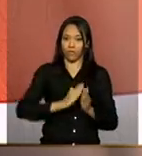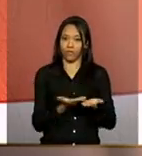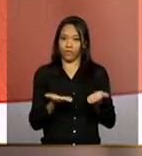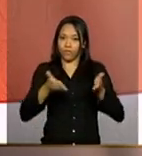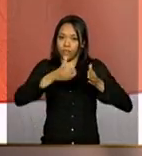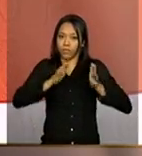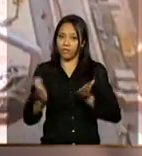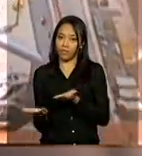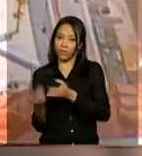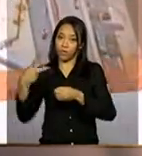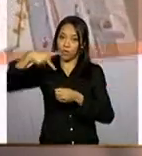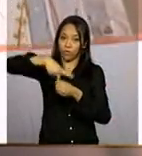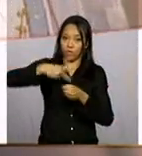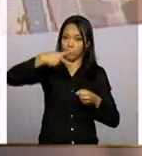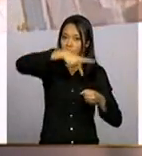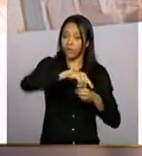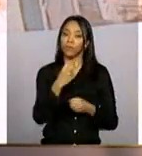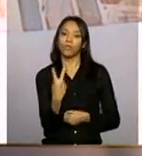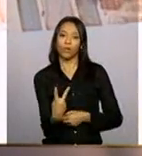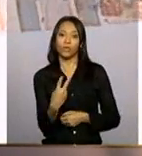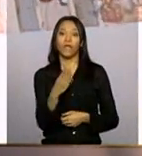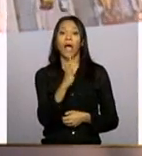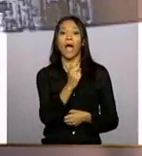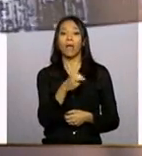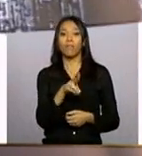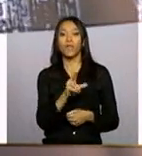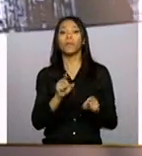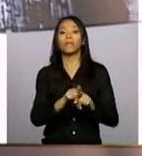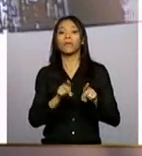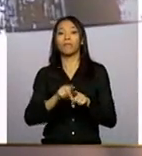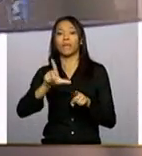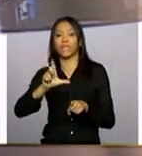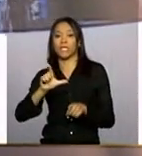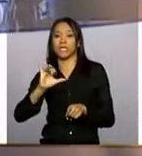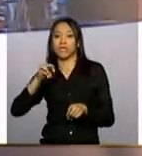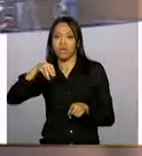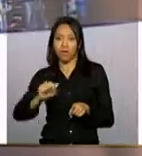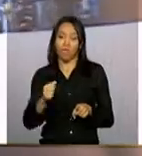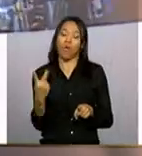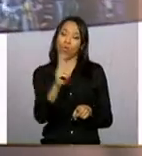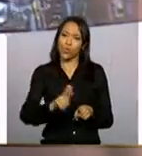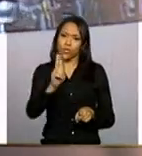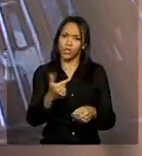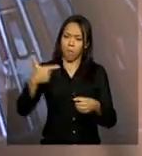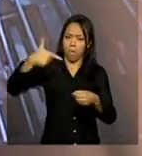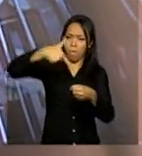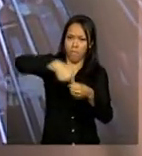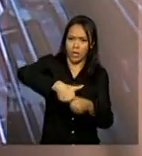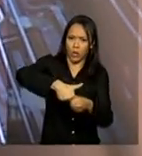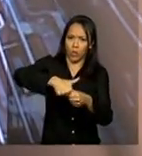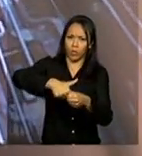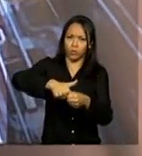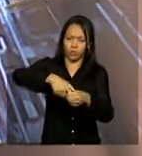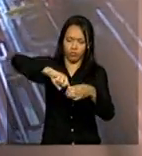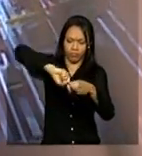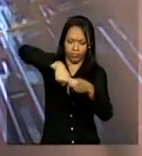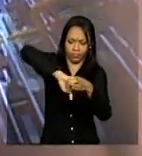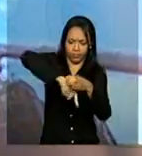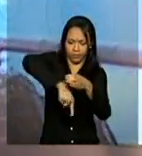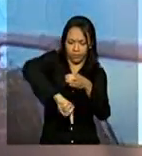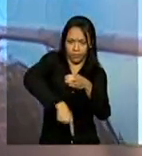Atlântico Sul. A refinaria Abreu e Lima começou a operar processando petróleo bruto. Quando terminada, vai